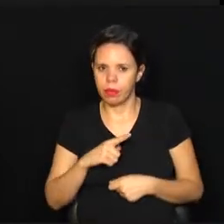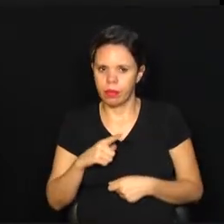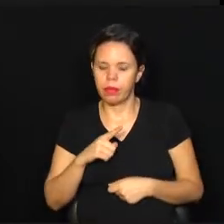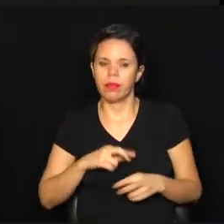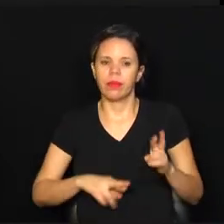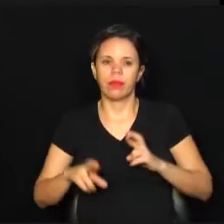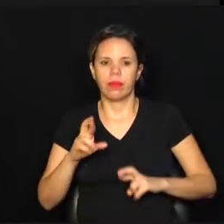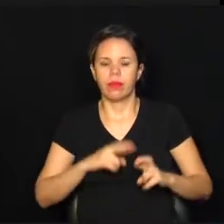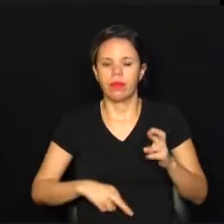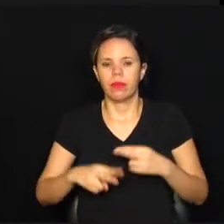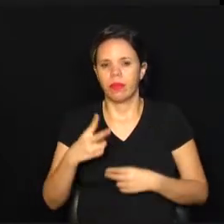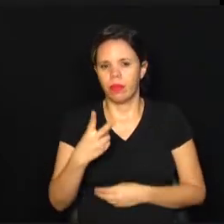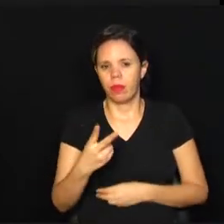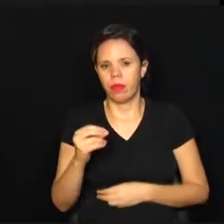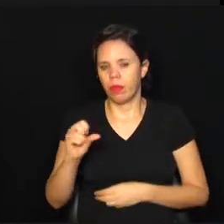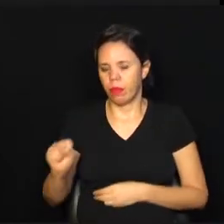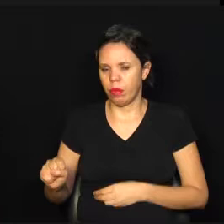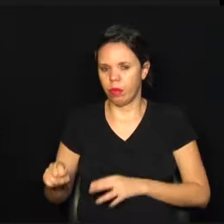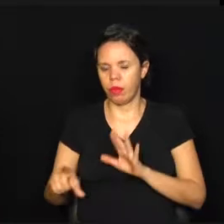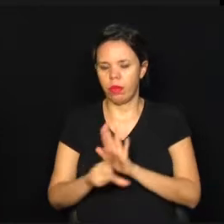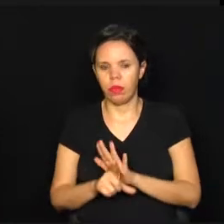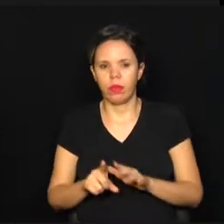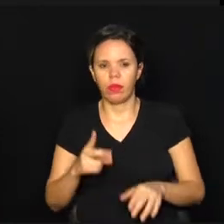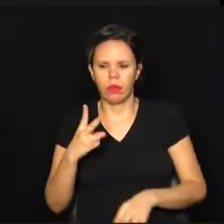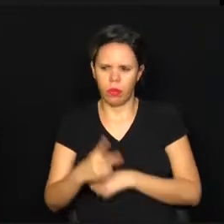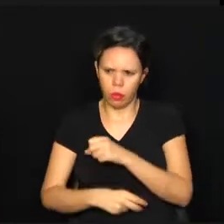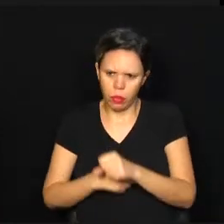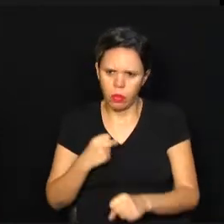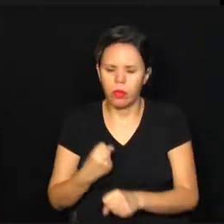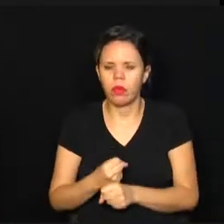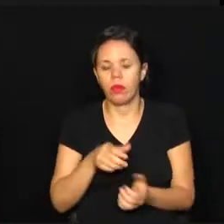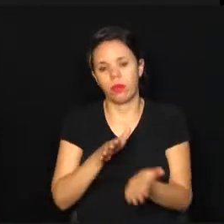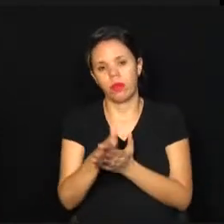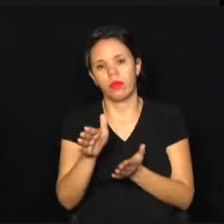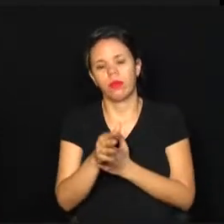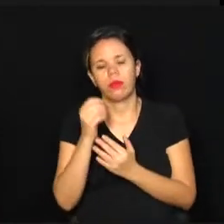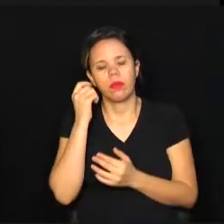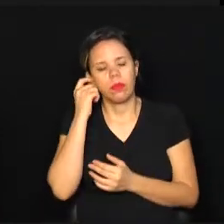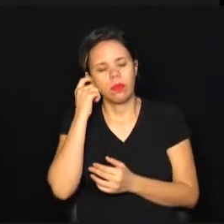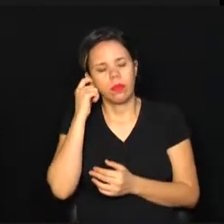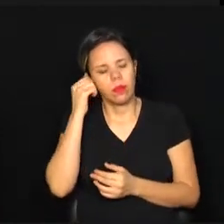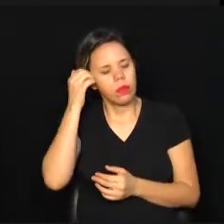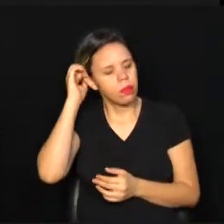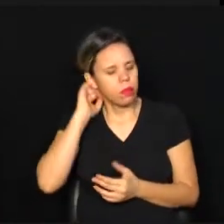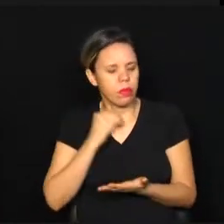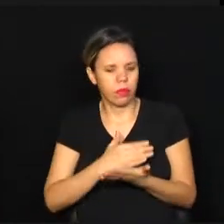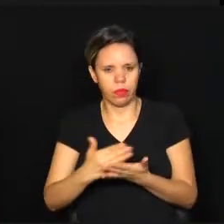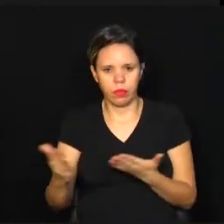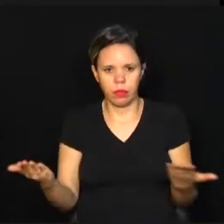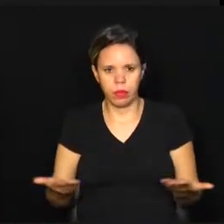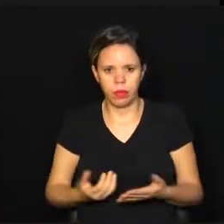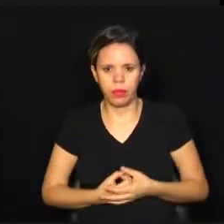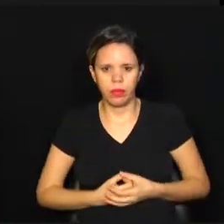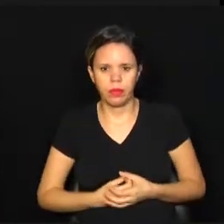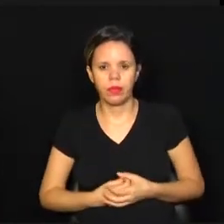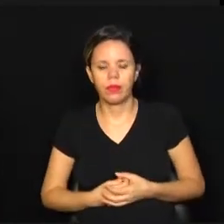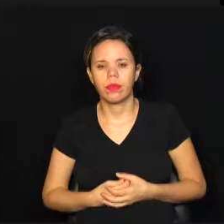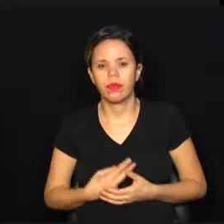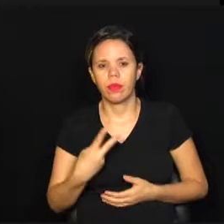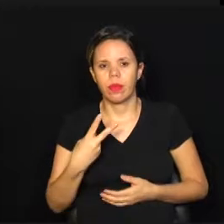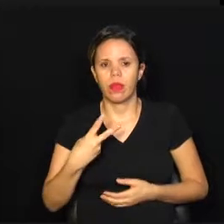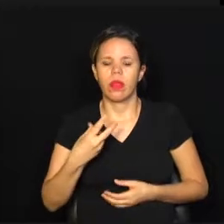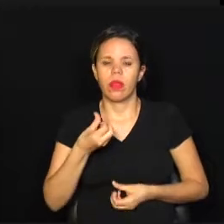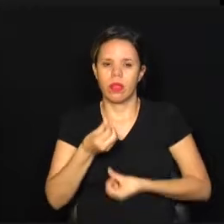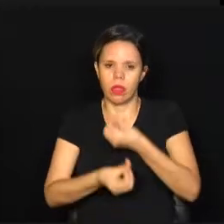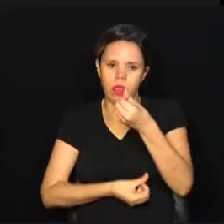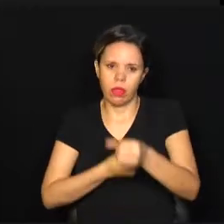revisar a 208, que aí a gente já está há 2 anos com ela publicada, e nós vamos iniciar isso agora no 2º semestre